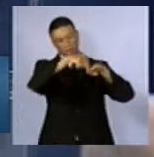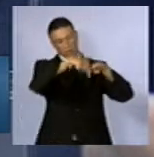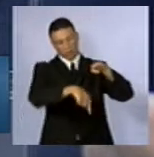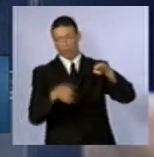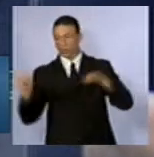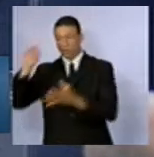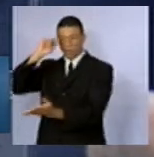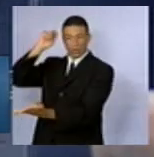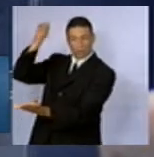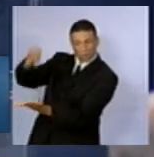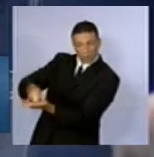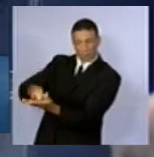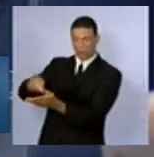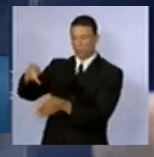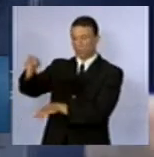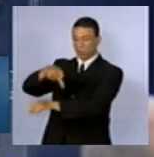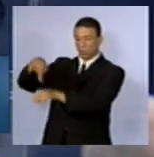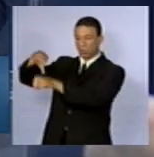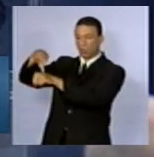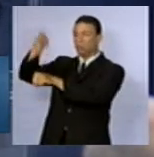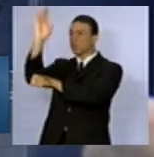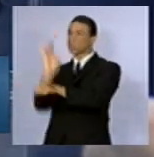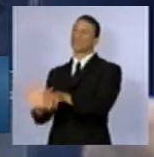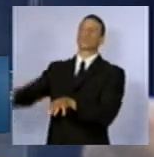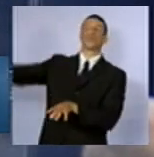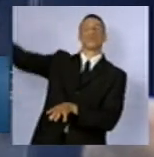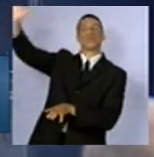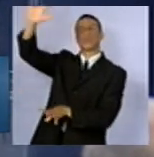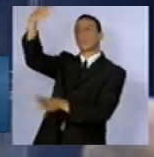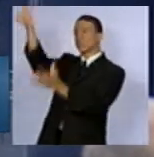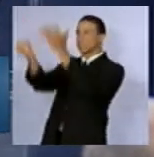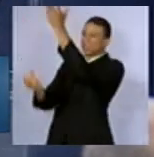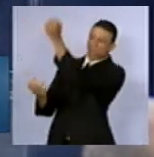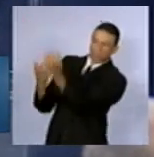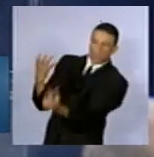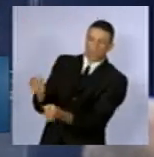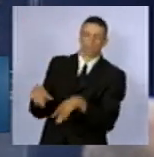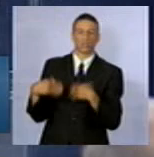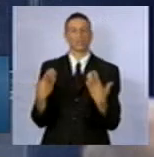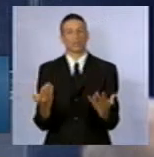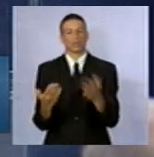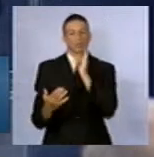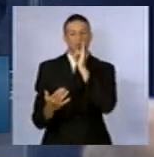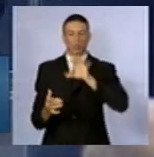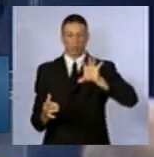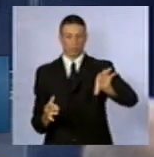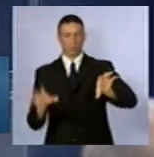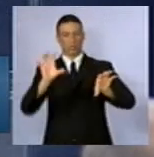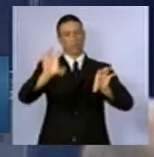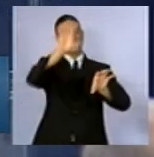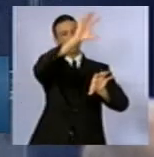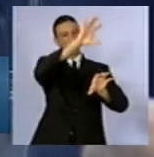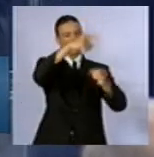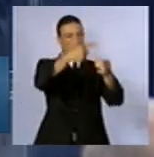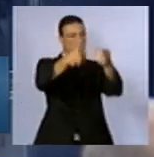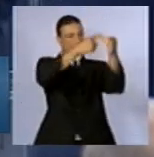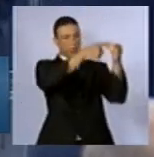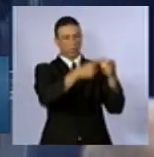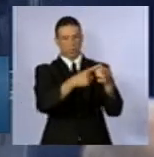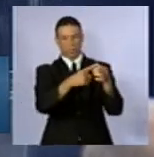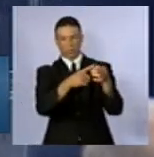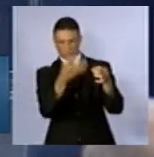decisão do país se vamos daqui paraa frente na nas regiões urbanas fazer tudo